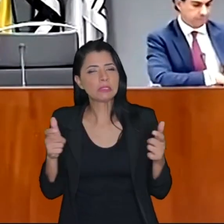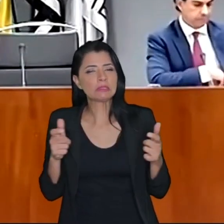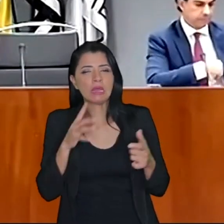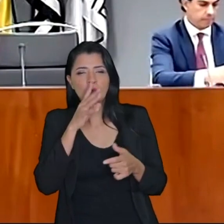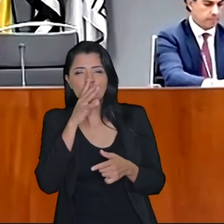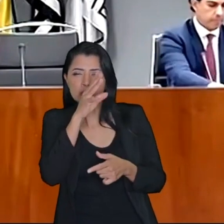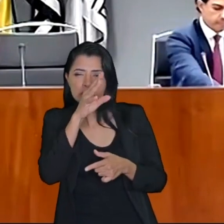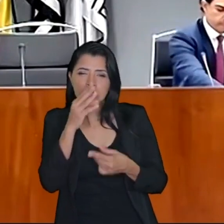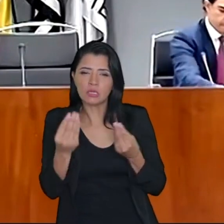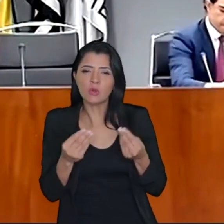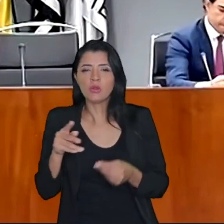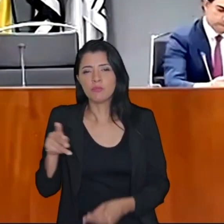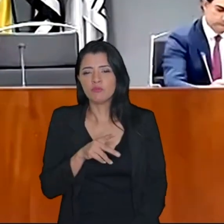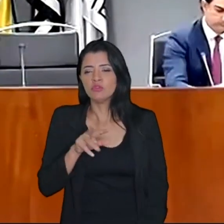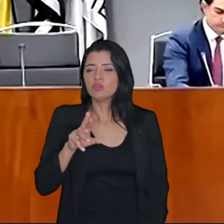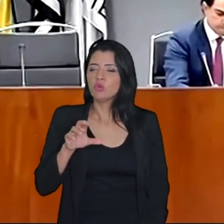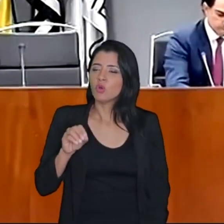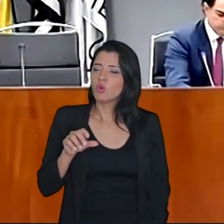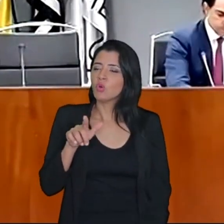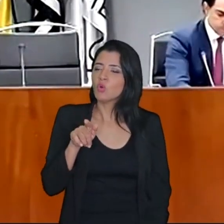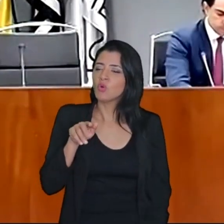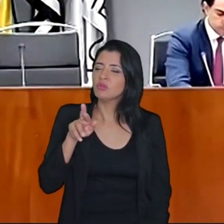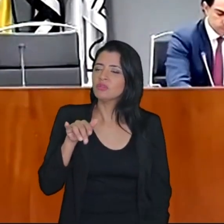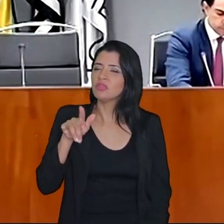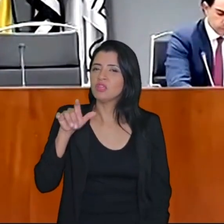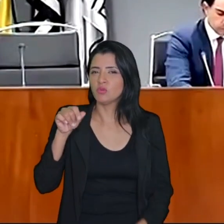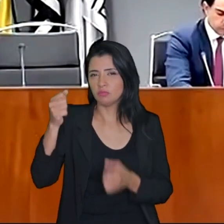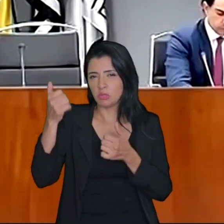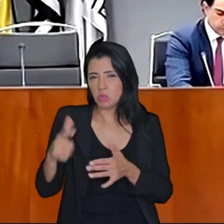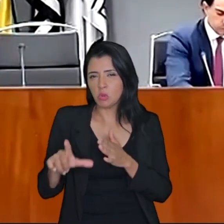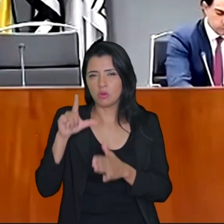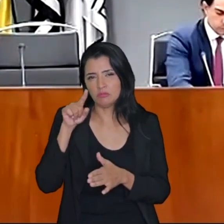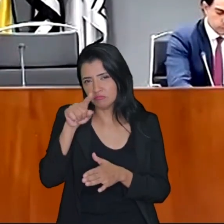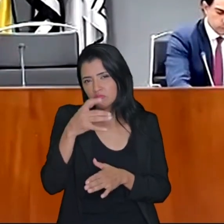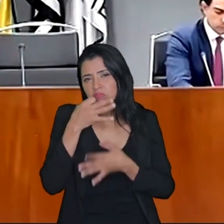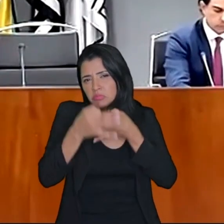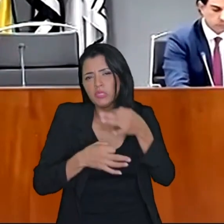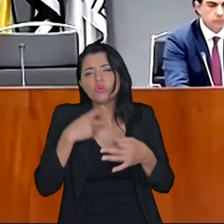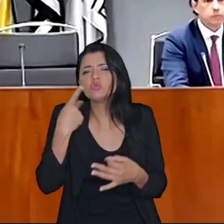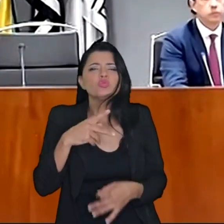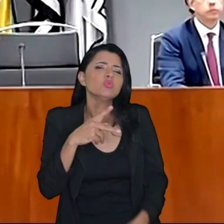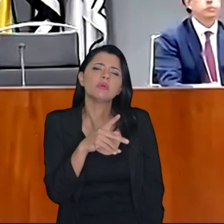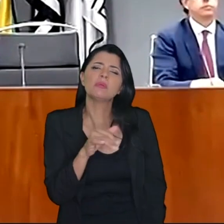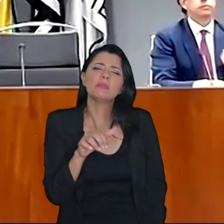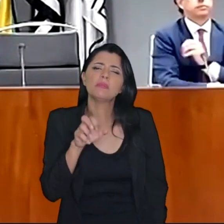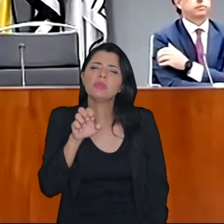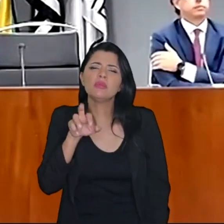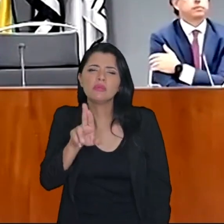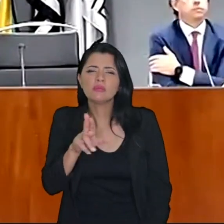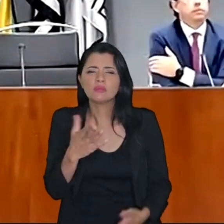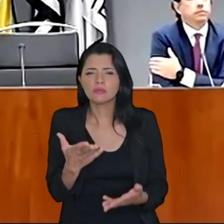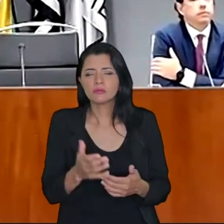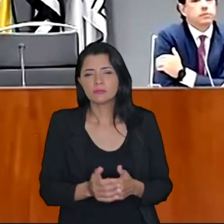que o professor Rodrigo disse, eu queria saber a opinião do senhor a respeito. Veja, eu acho que são